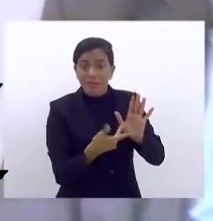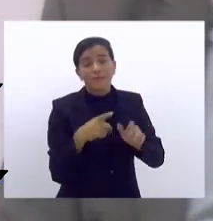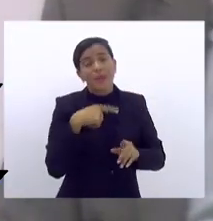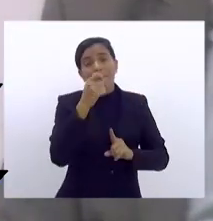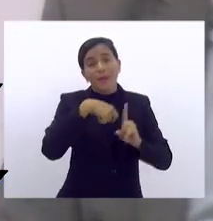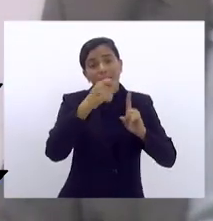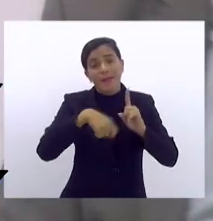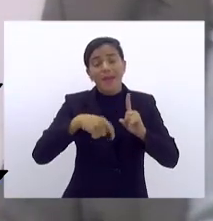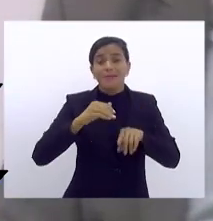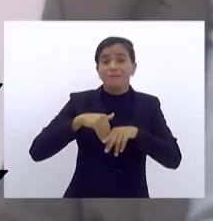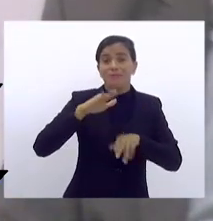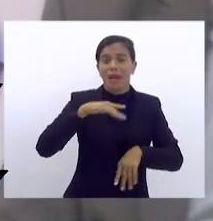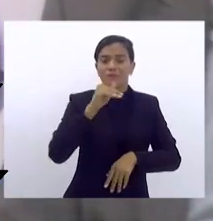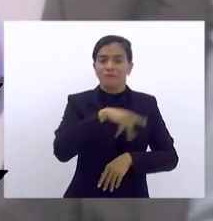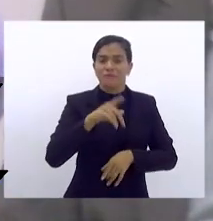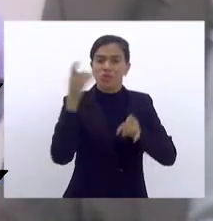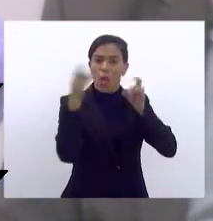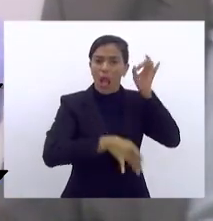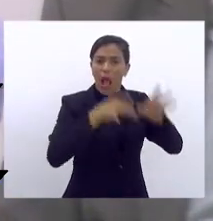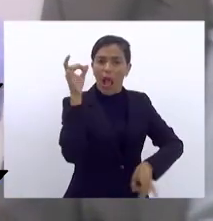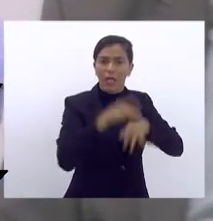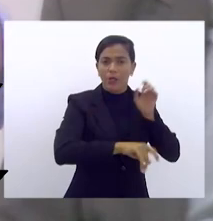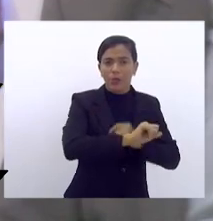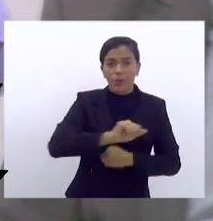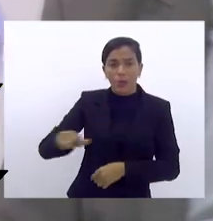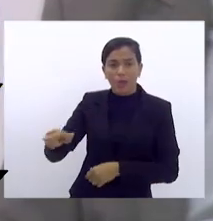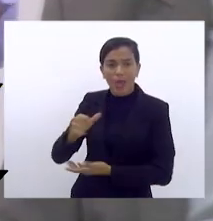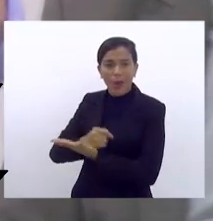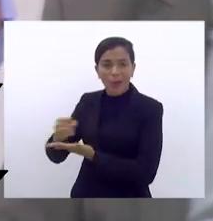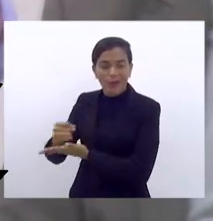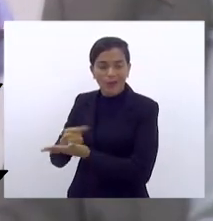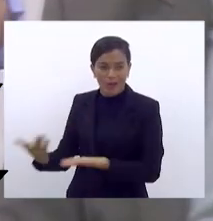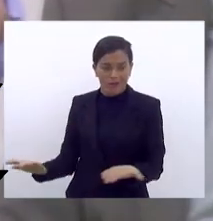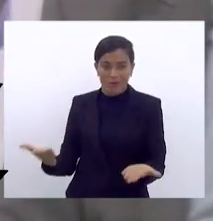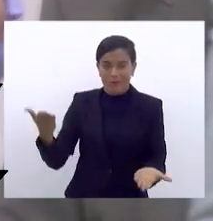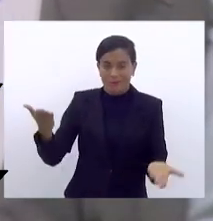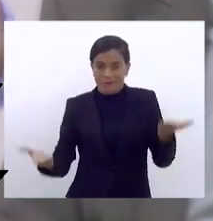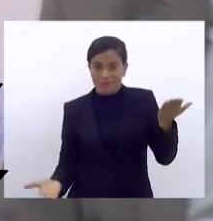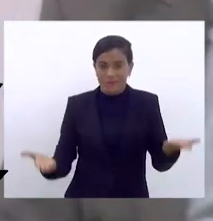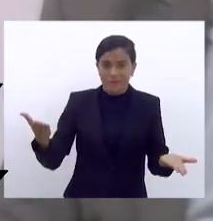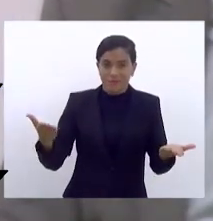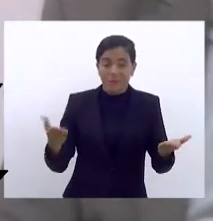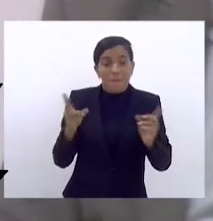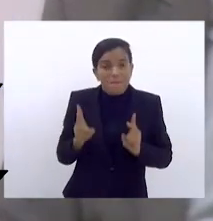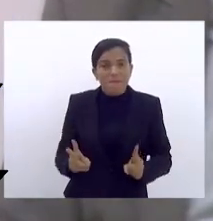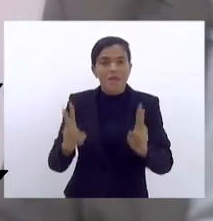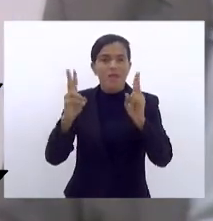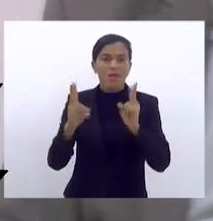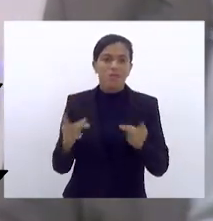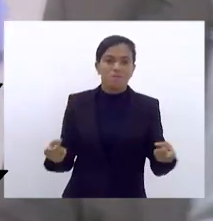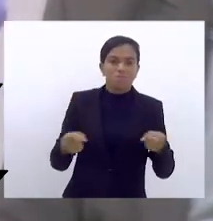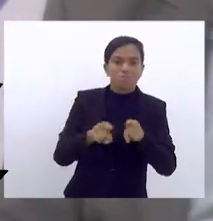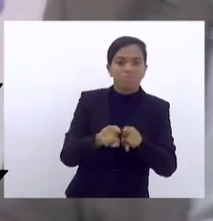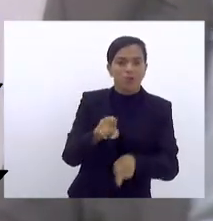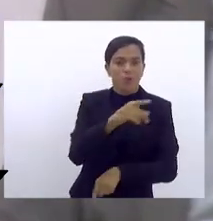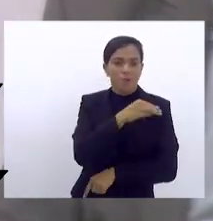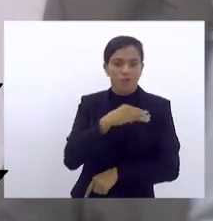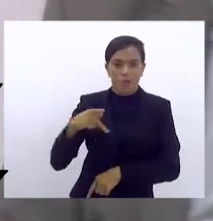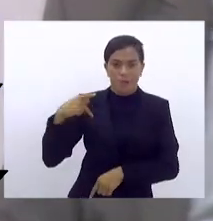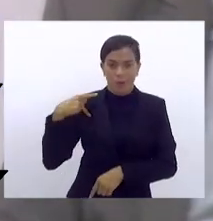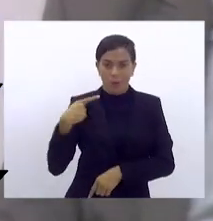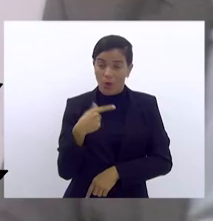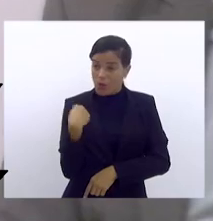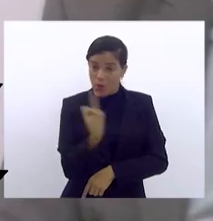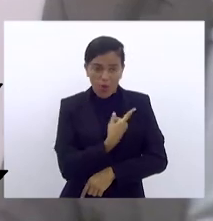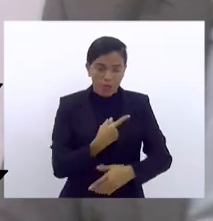se exonerando do que sendo nomeado mesmo com um acordo fechado com o Ministério Público através de uma denúncia nossa